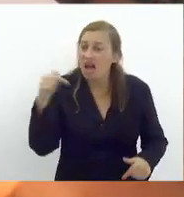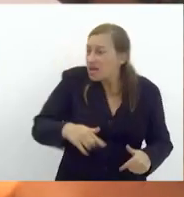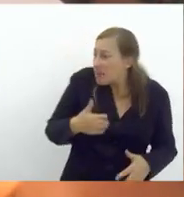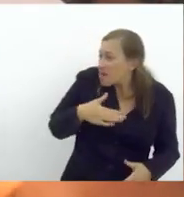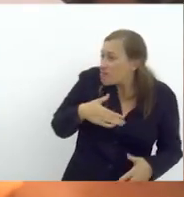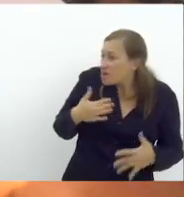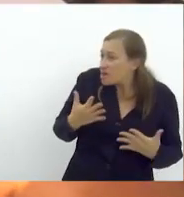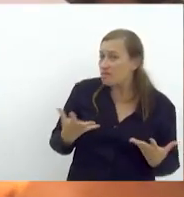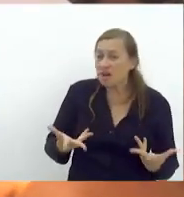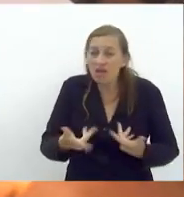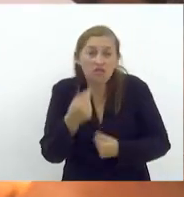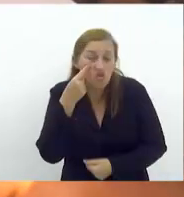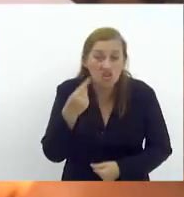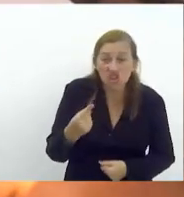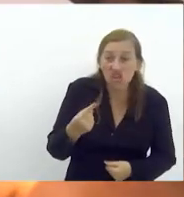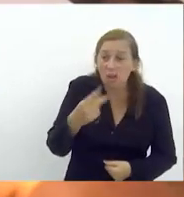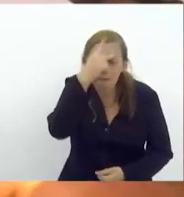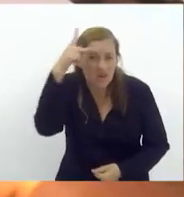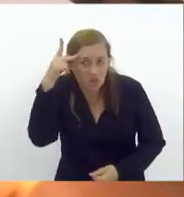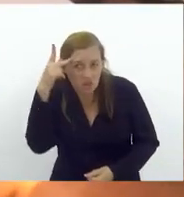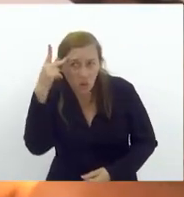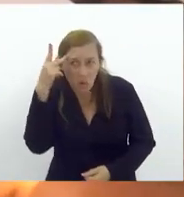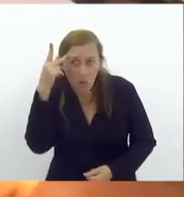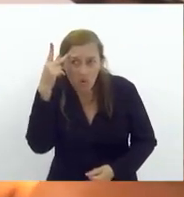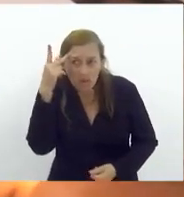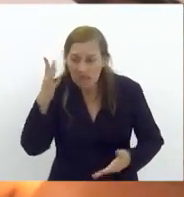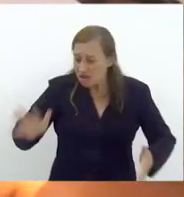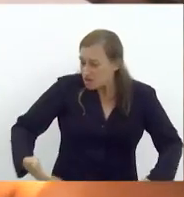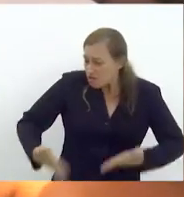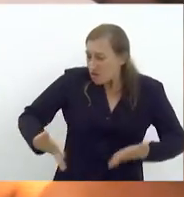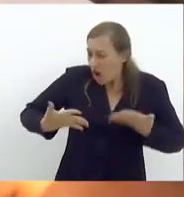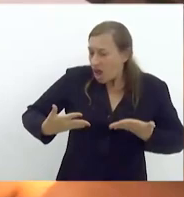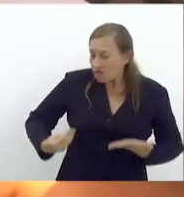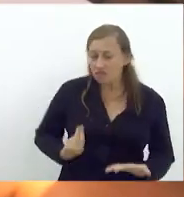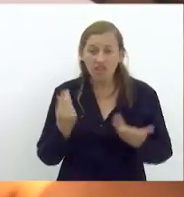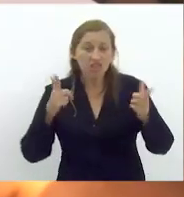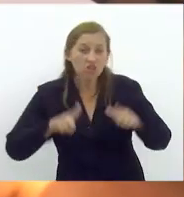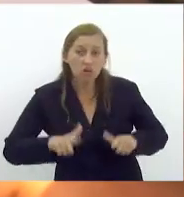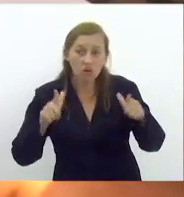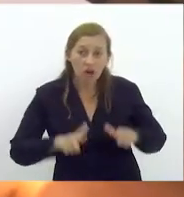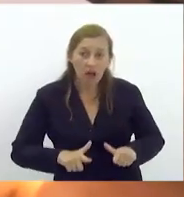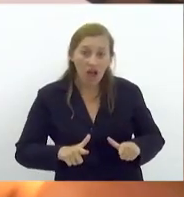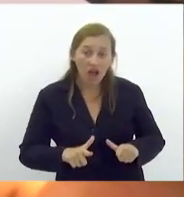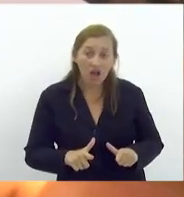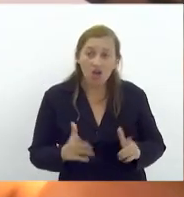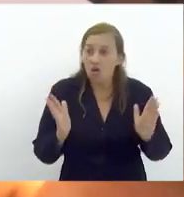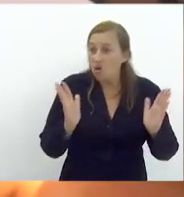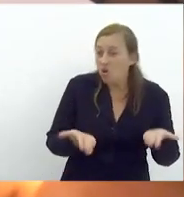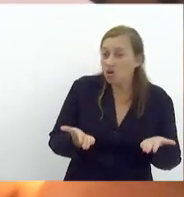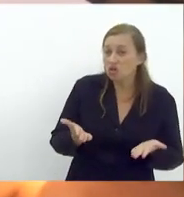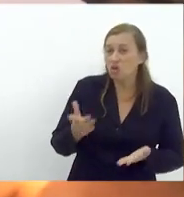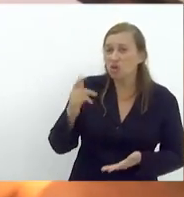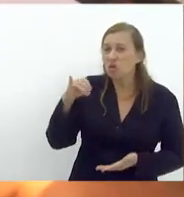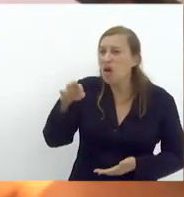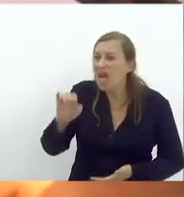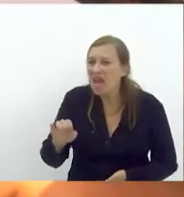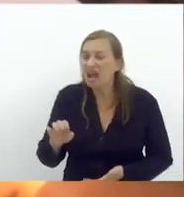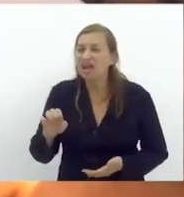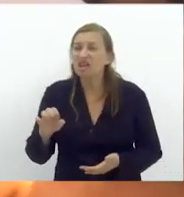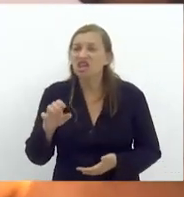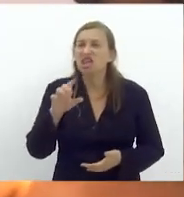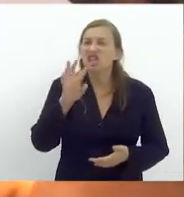é muito gratificante que eu vejo aqui pessoas que me que me estimularam a estar aqui hoje como é de wayler como